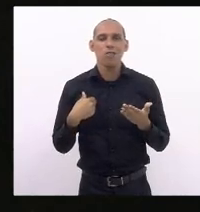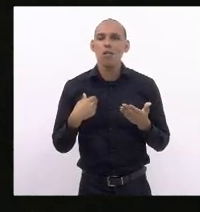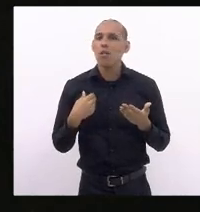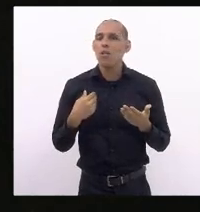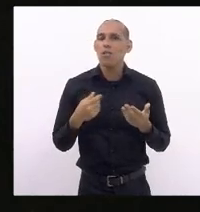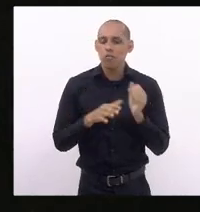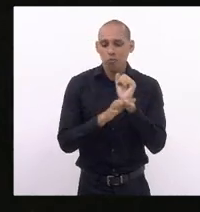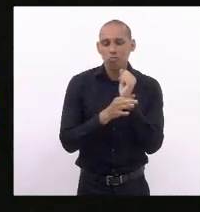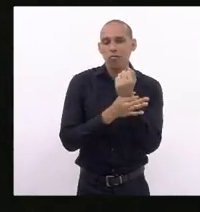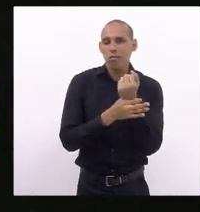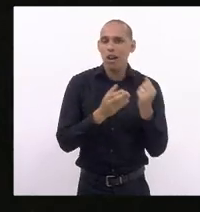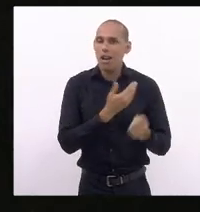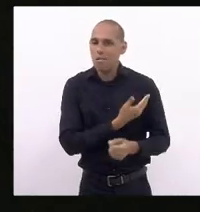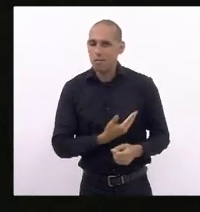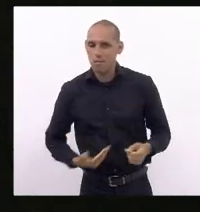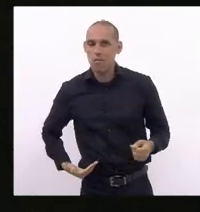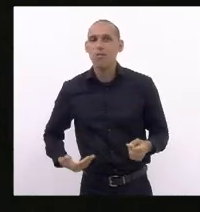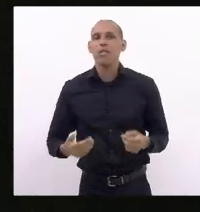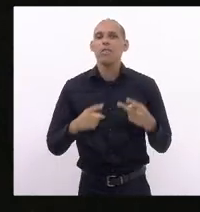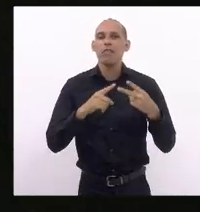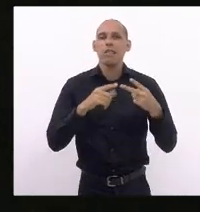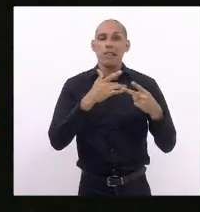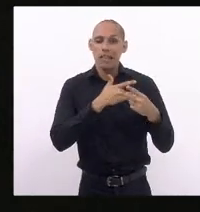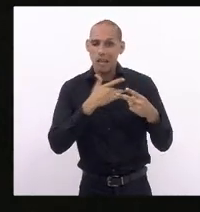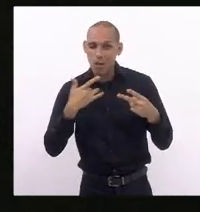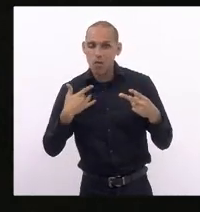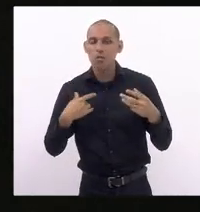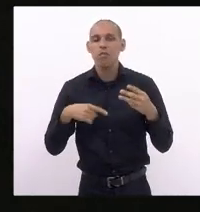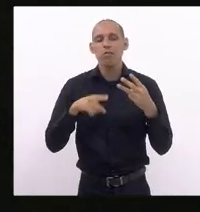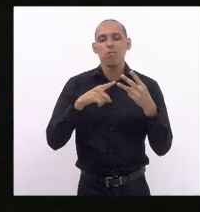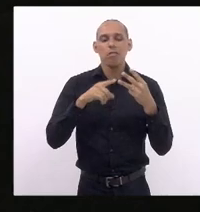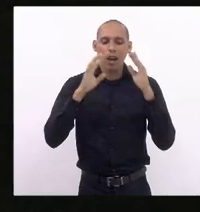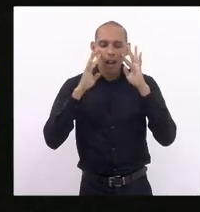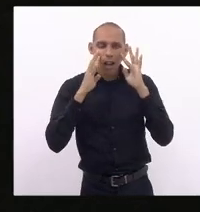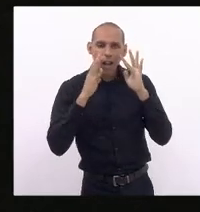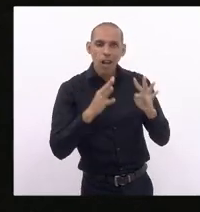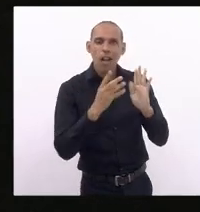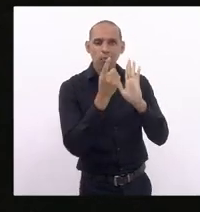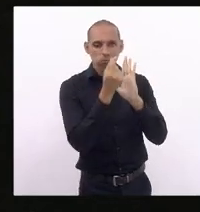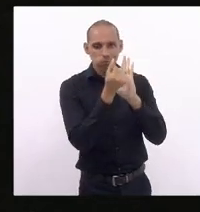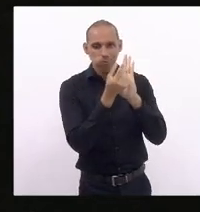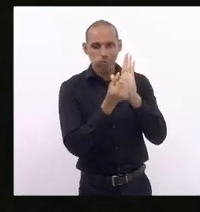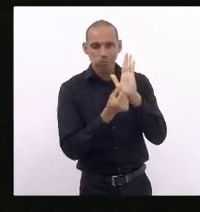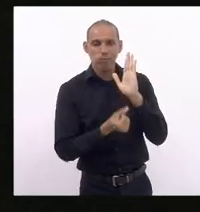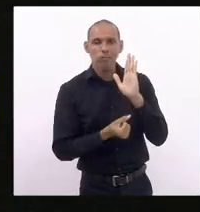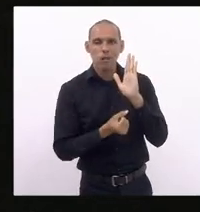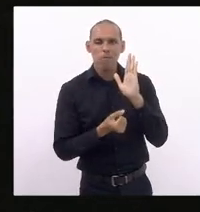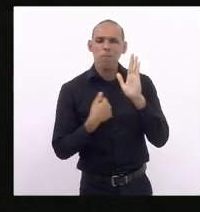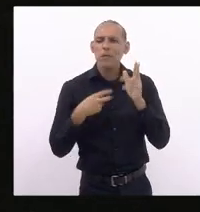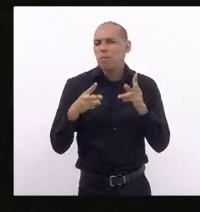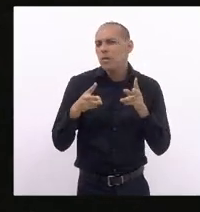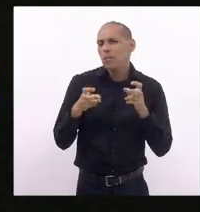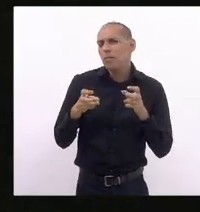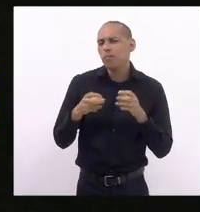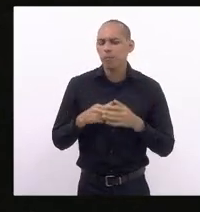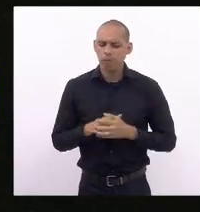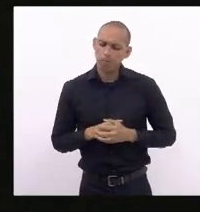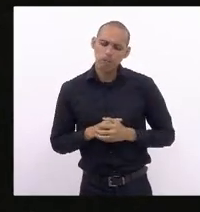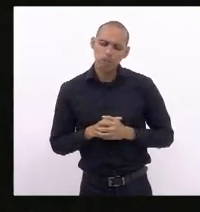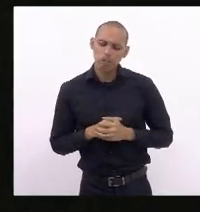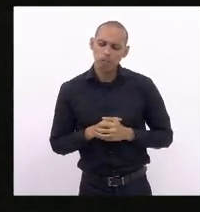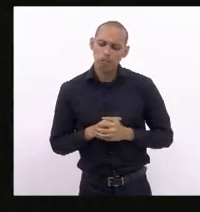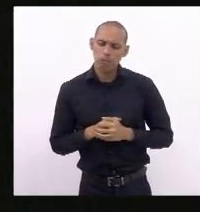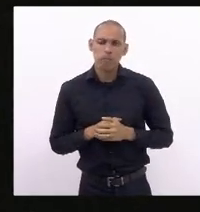segurança pública e na saúde, tenho tido um olhar mais atento à questão do orçamento. E percebi, né, que